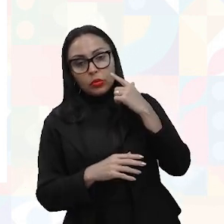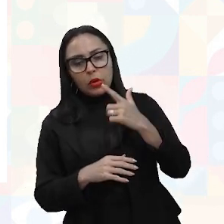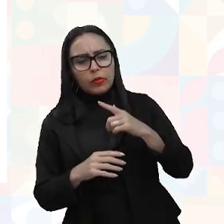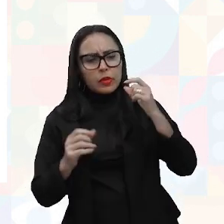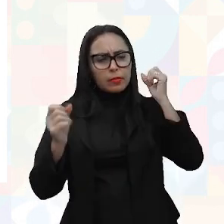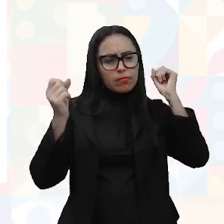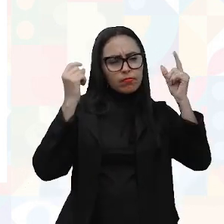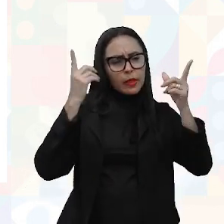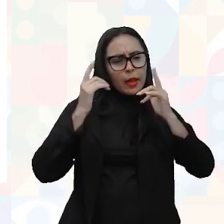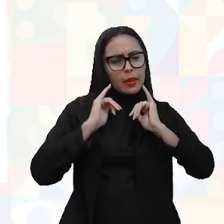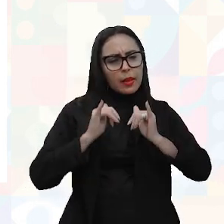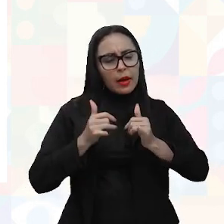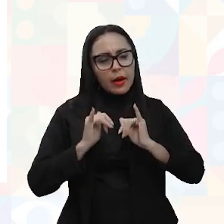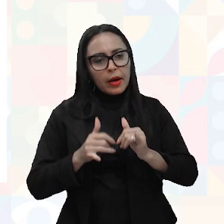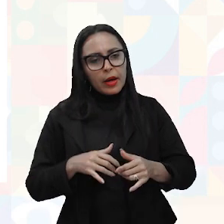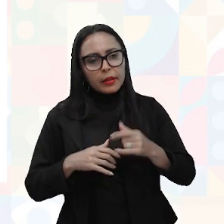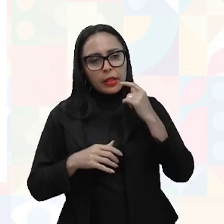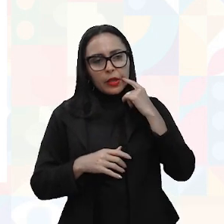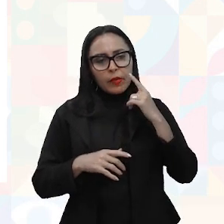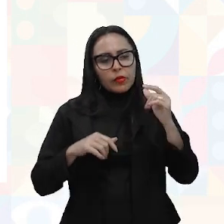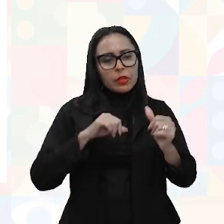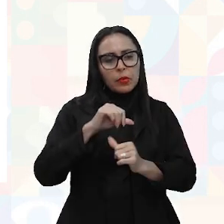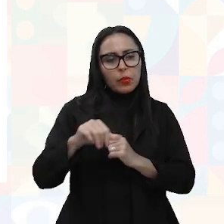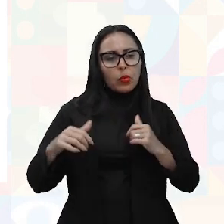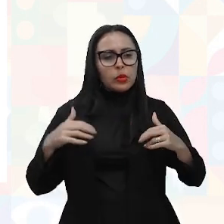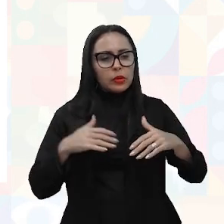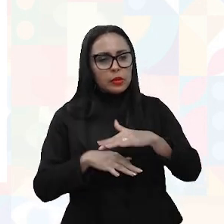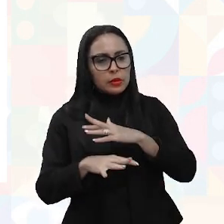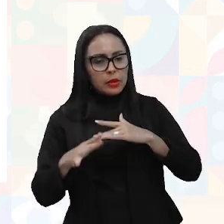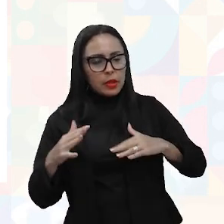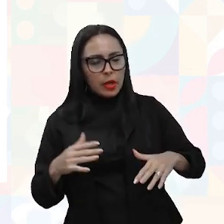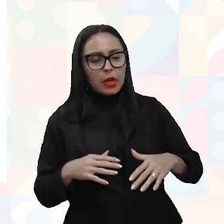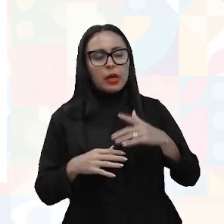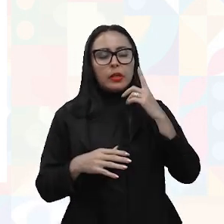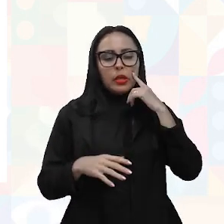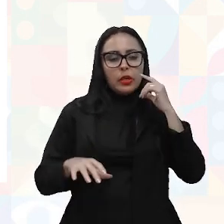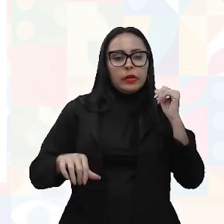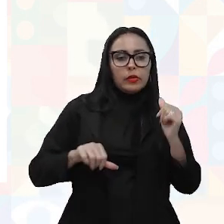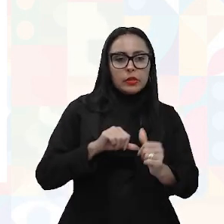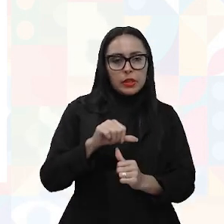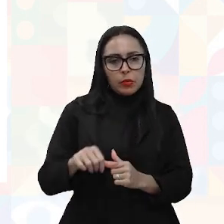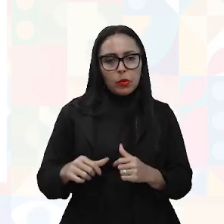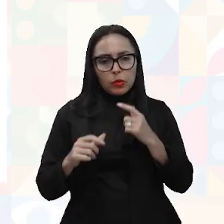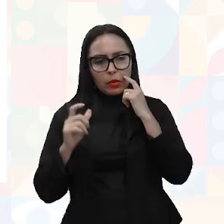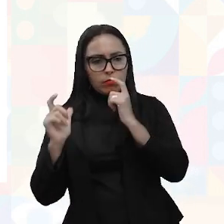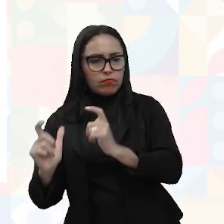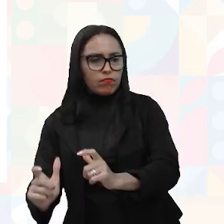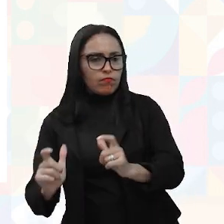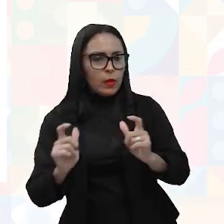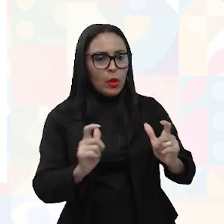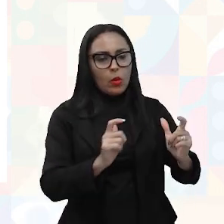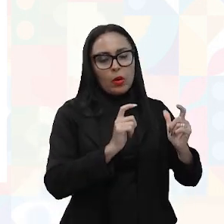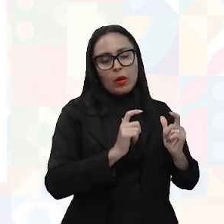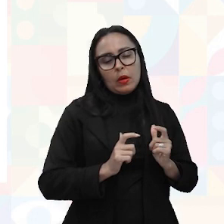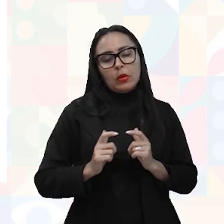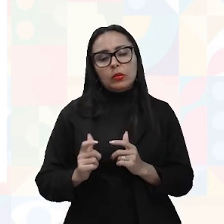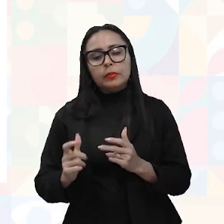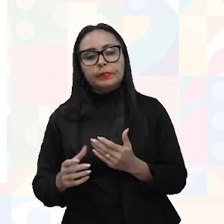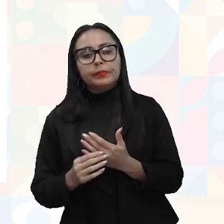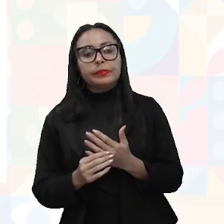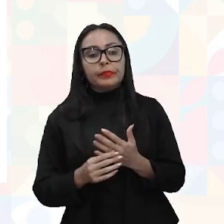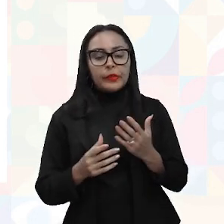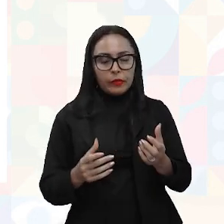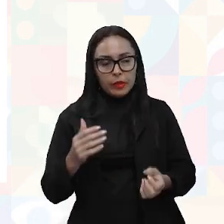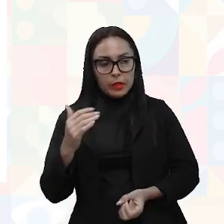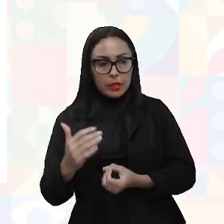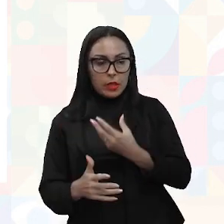a narrativa dentro do jogo. Você muda de cidade, você muda de carro, você muda de cenários, como disse, no caso, mudar de cidade. Então, vai se